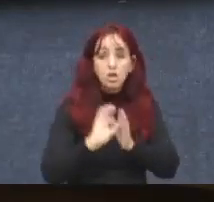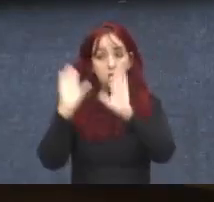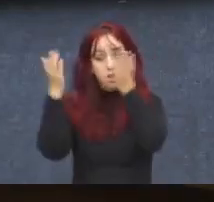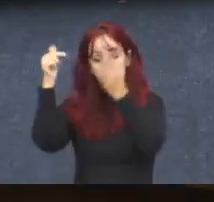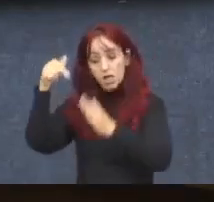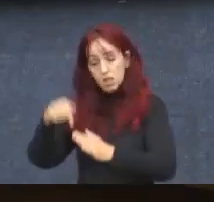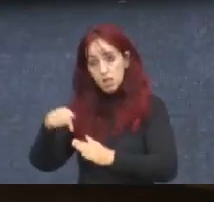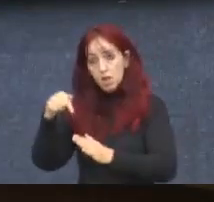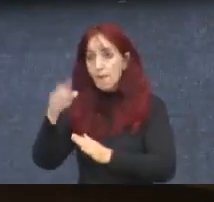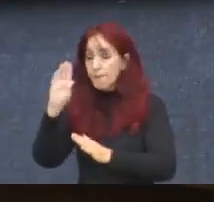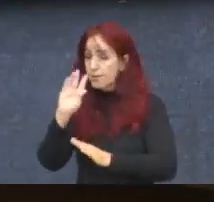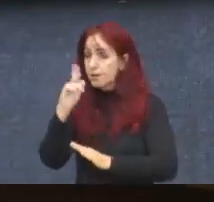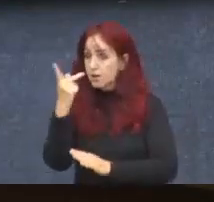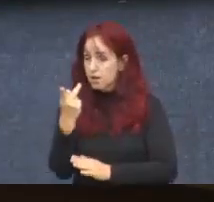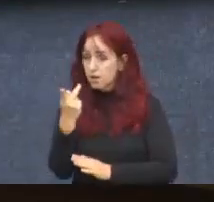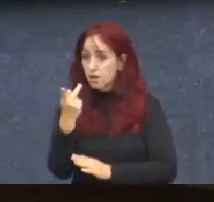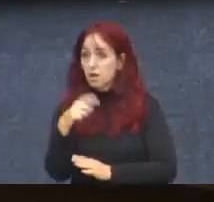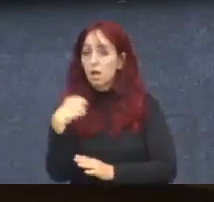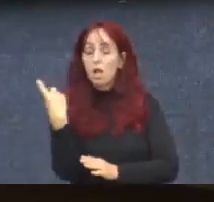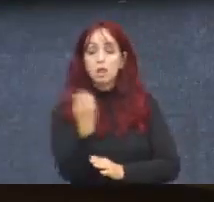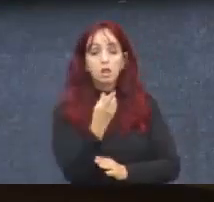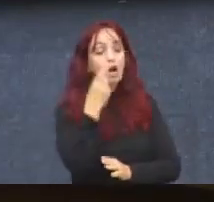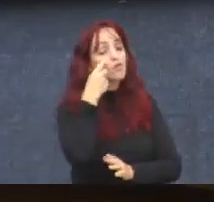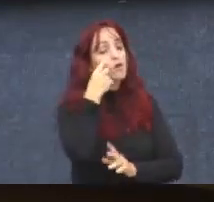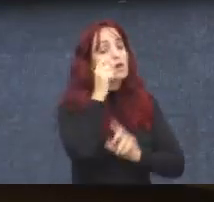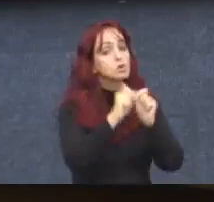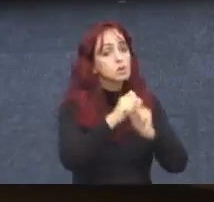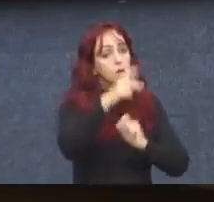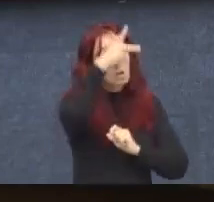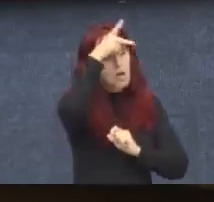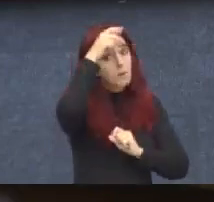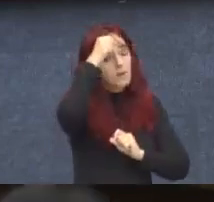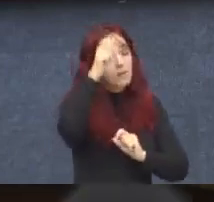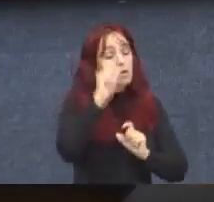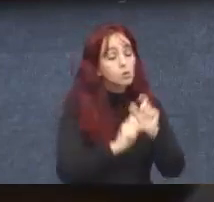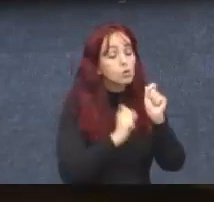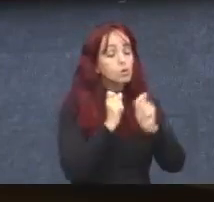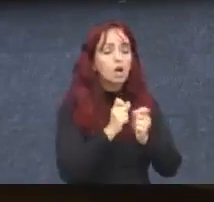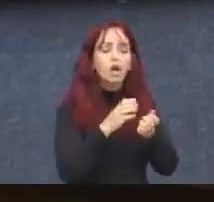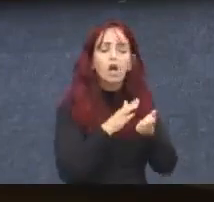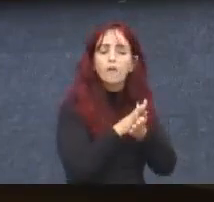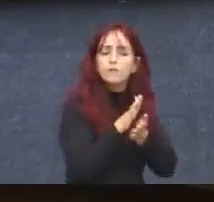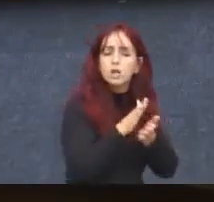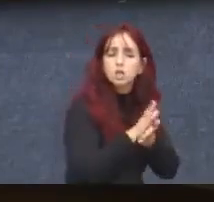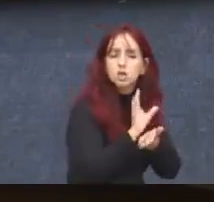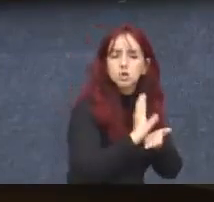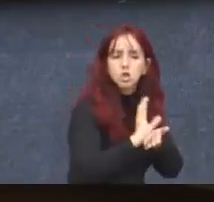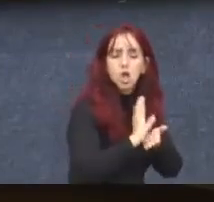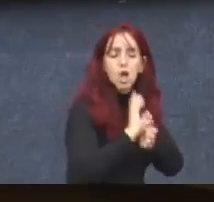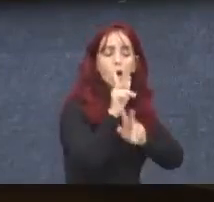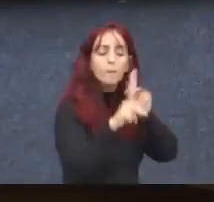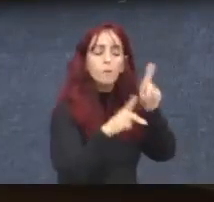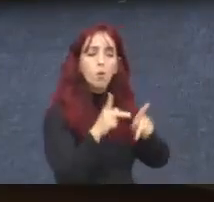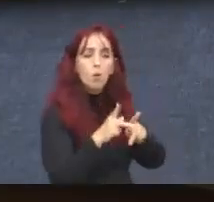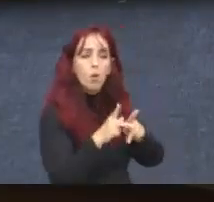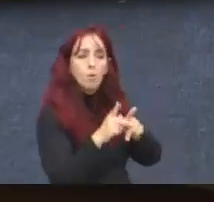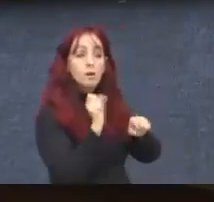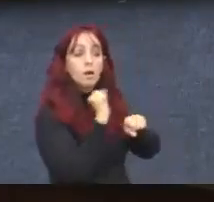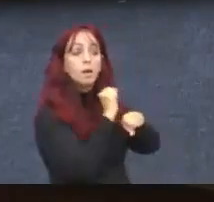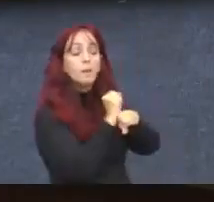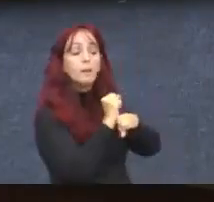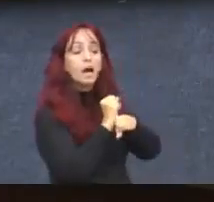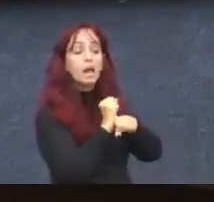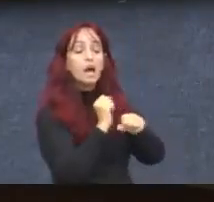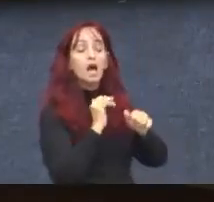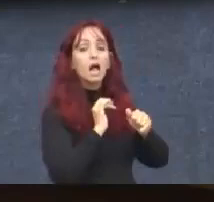cidade. Nós vimos aqui que a prefeitura ela investiu dinheiro público na parada gay ano passado,